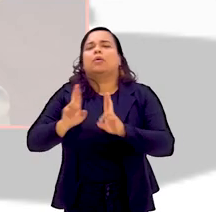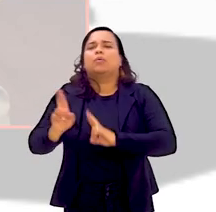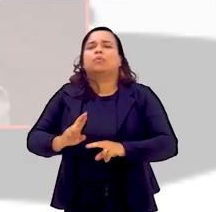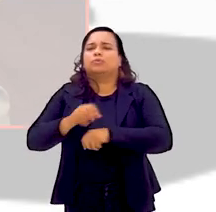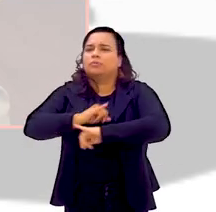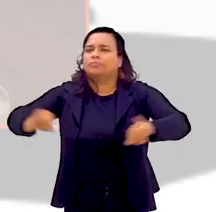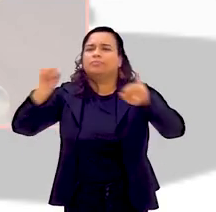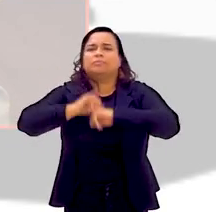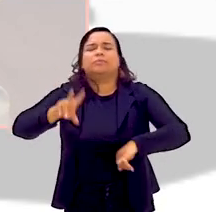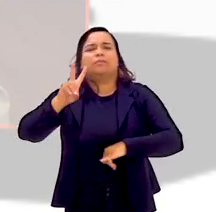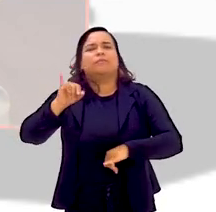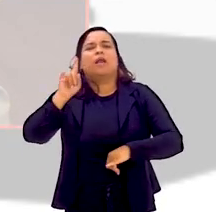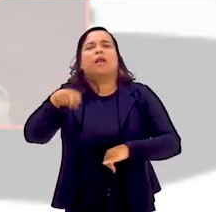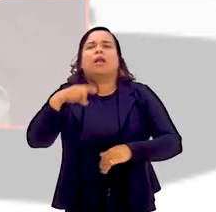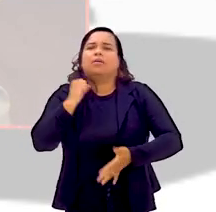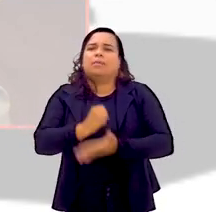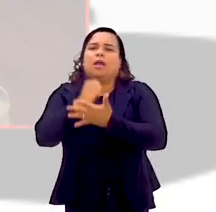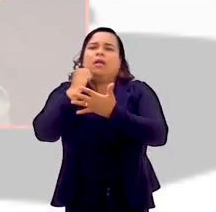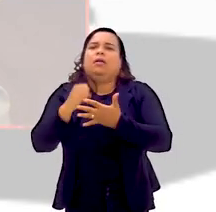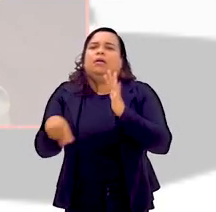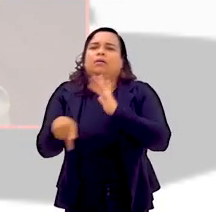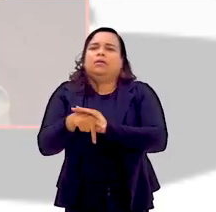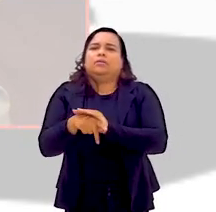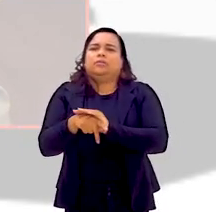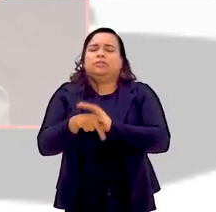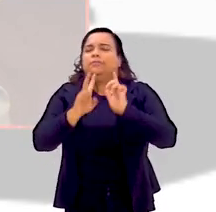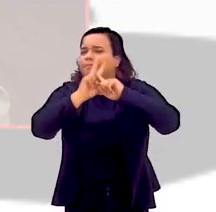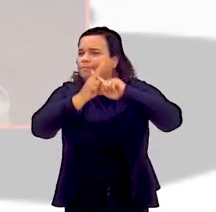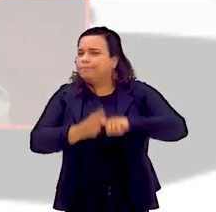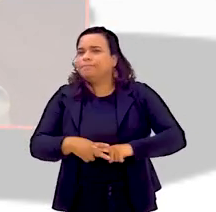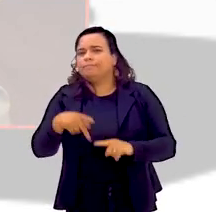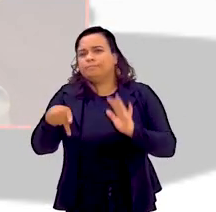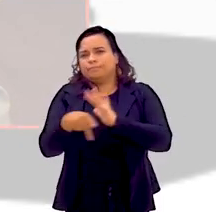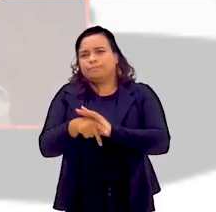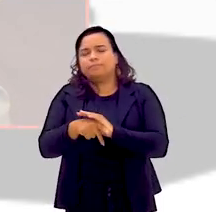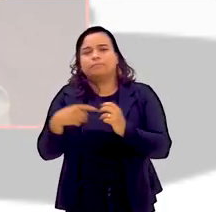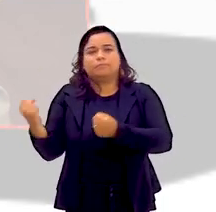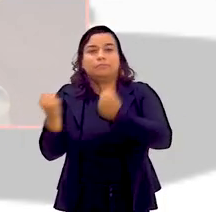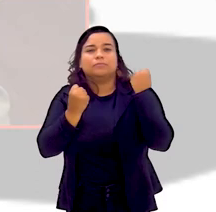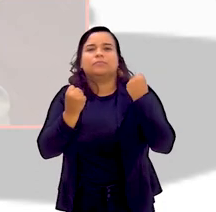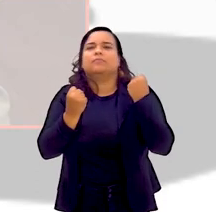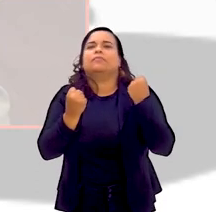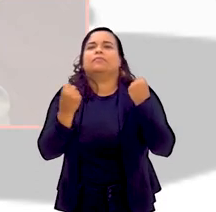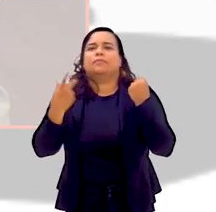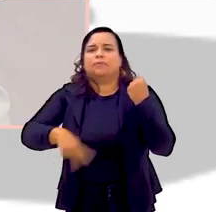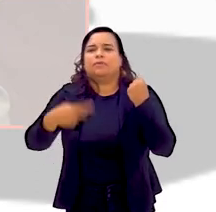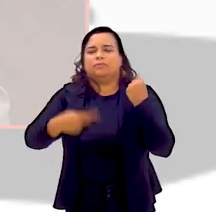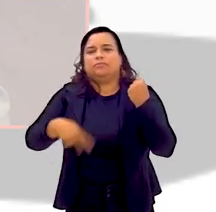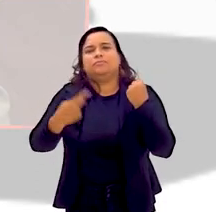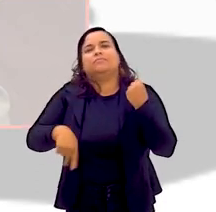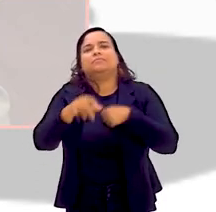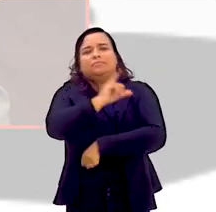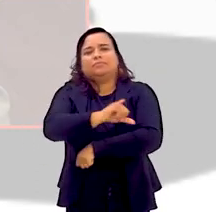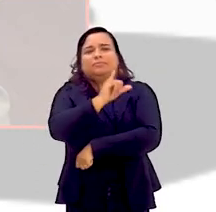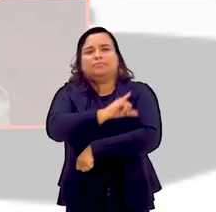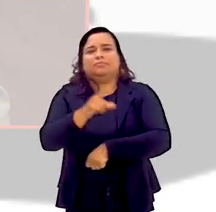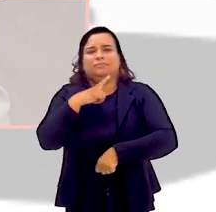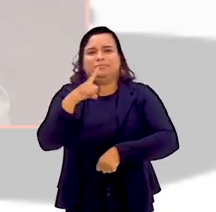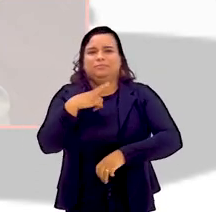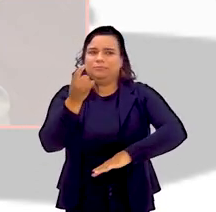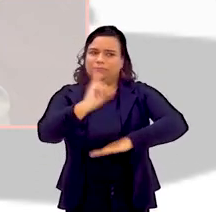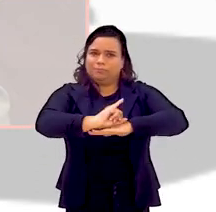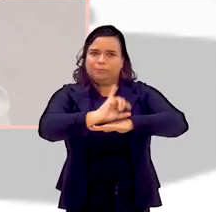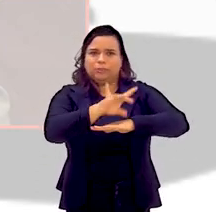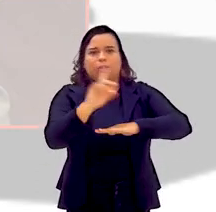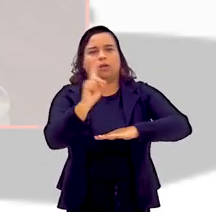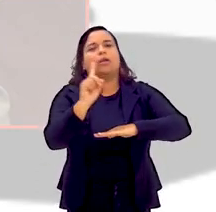amplamente divulgada. É uma marca que ratifica todo o potencial que o turismo fluminense tem, né, não só na capital,